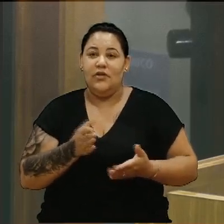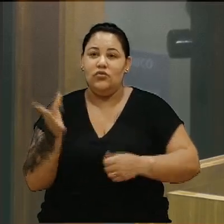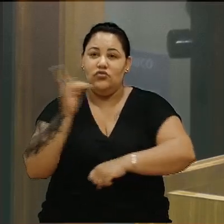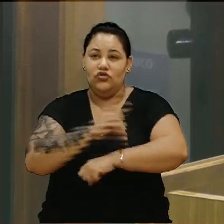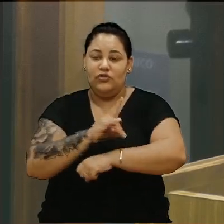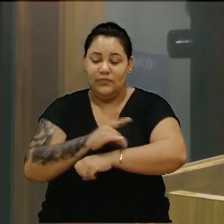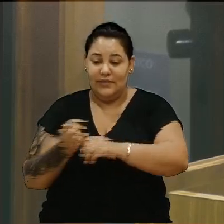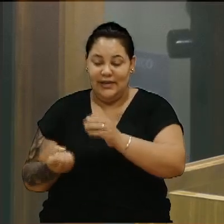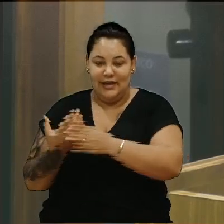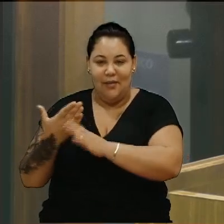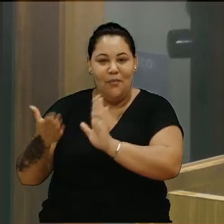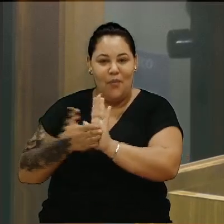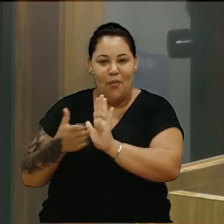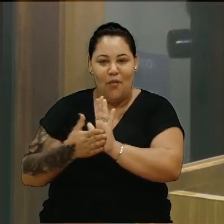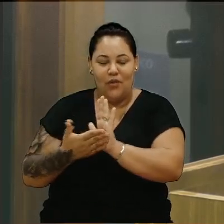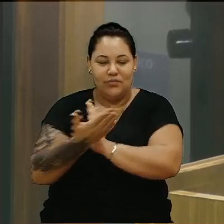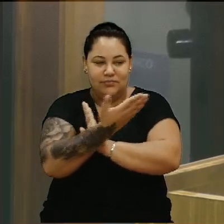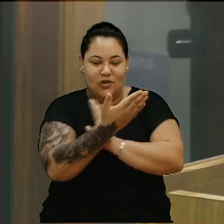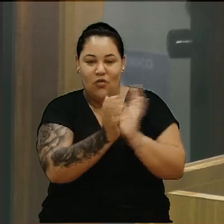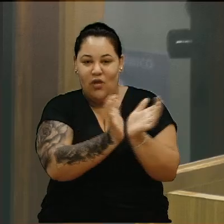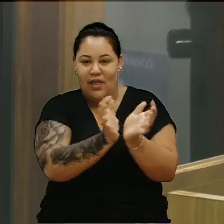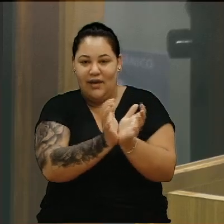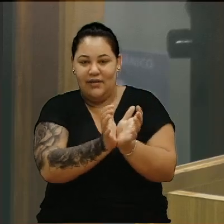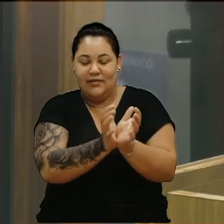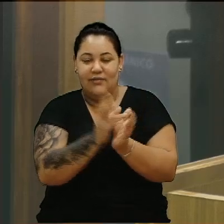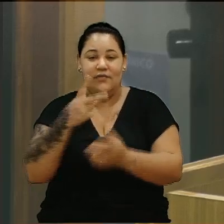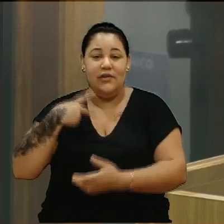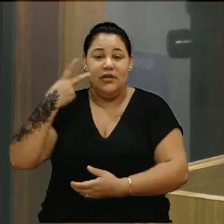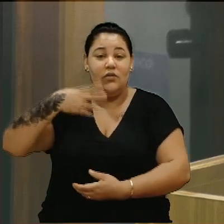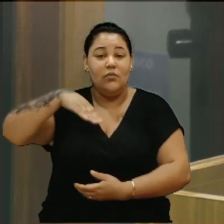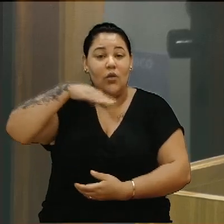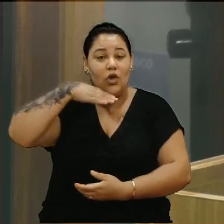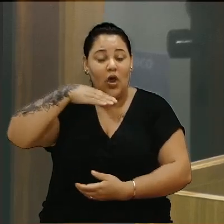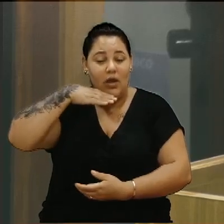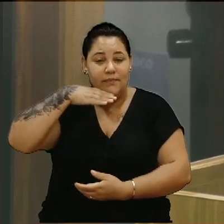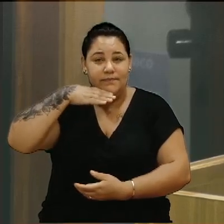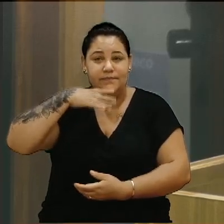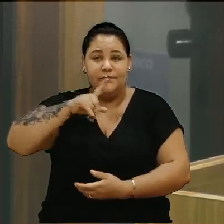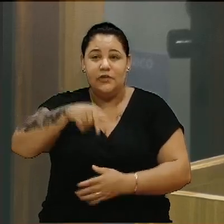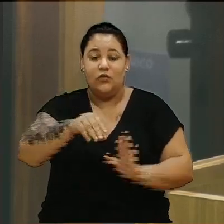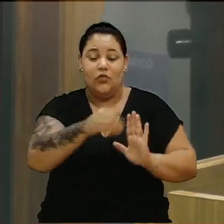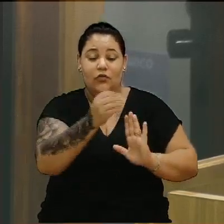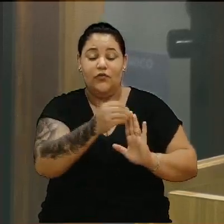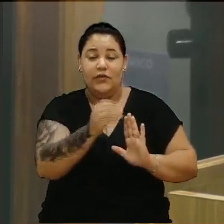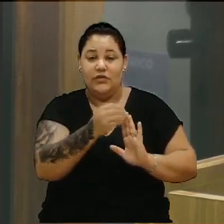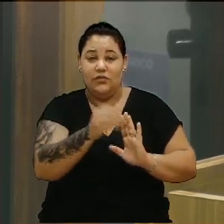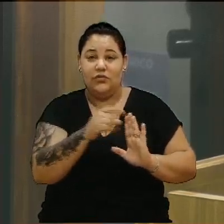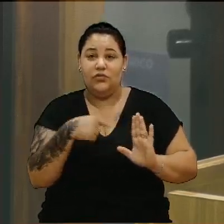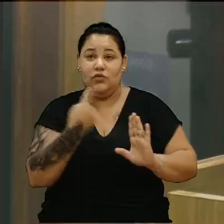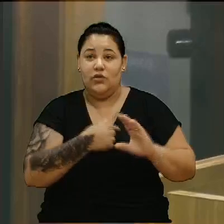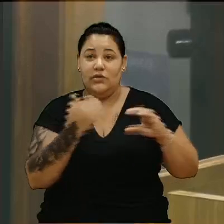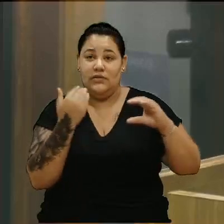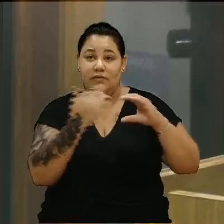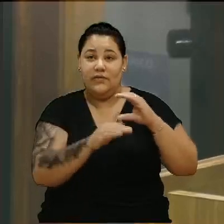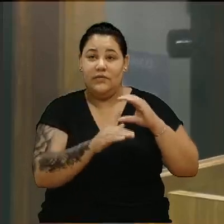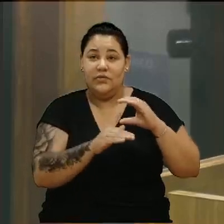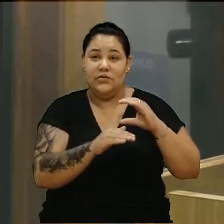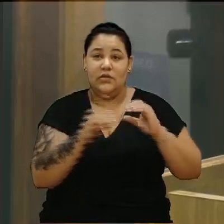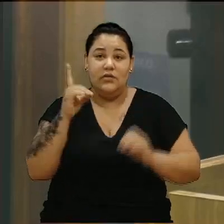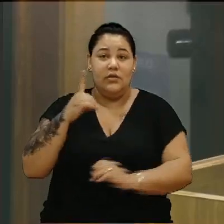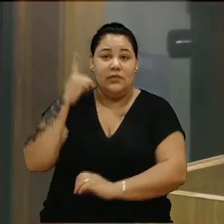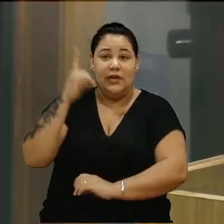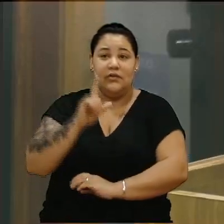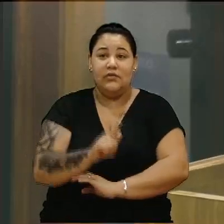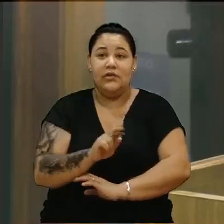parlamentar proposta aqui pelo colega de bancada, vereador Bortola, foi um ofício que nós encaminhamos ao deputado Guilherme Pazin, deputado estadual da nossa